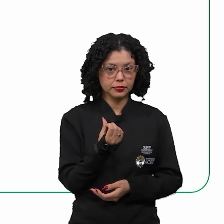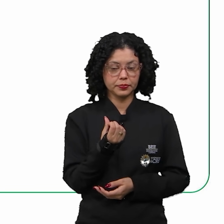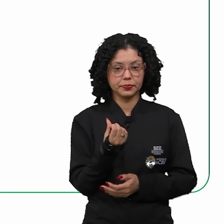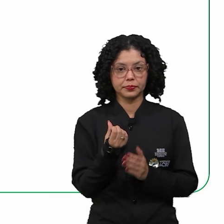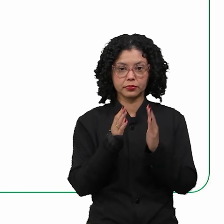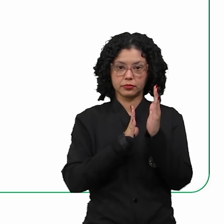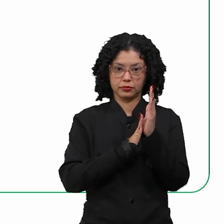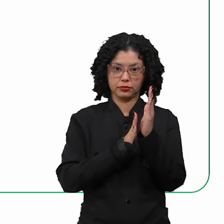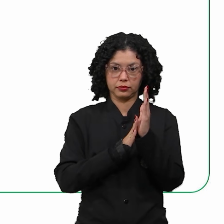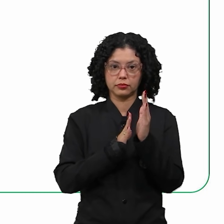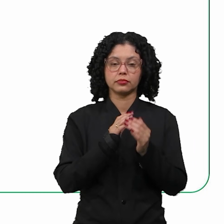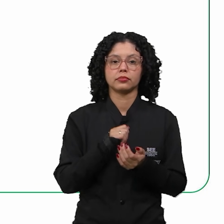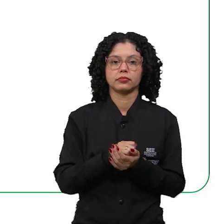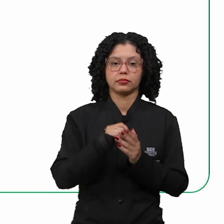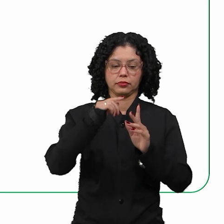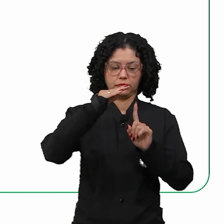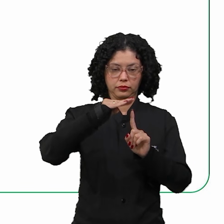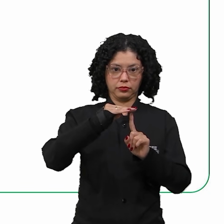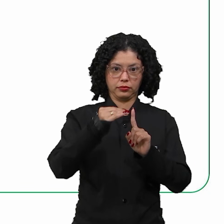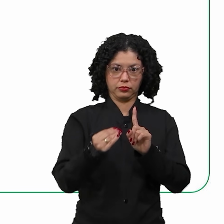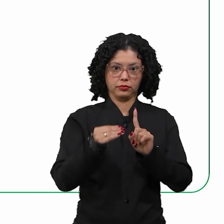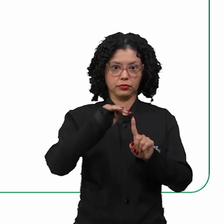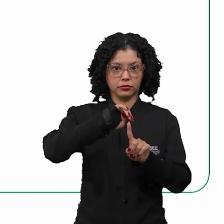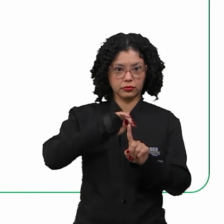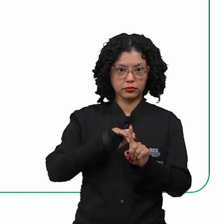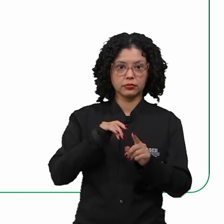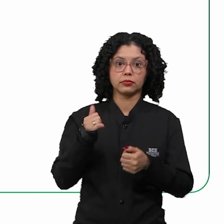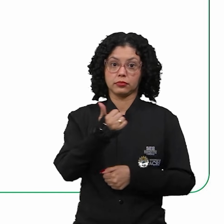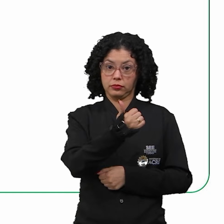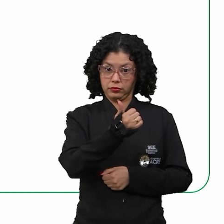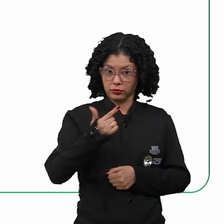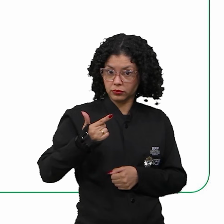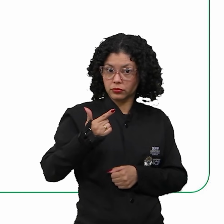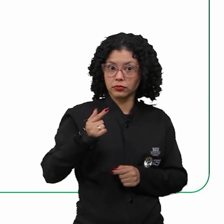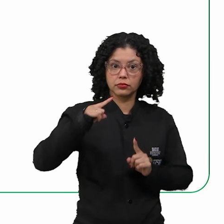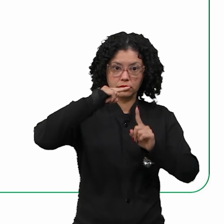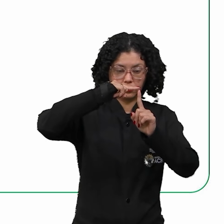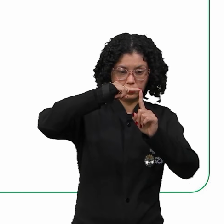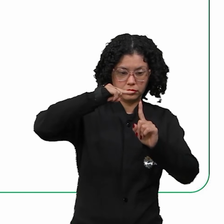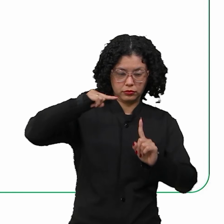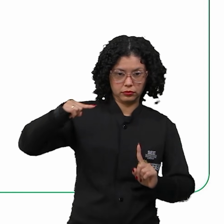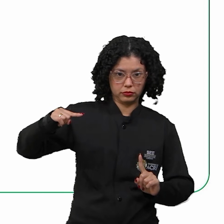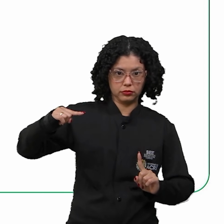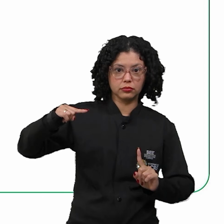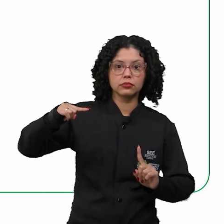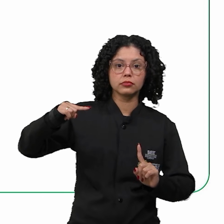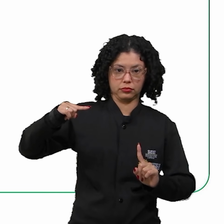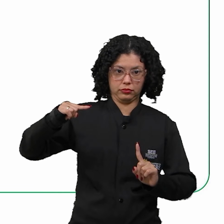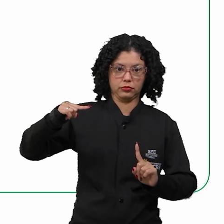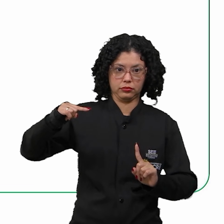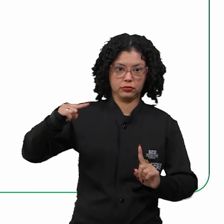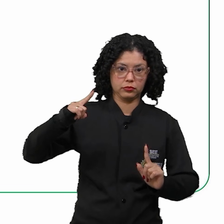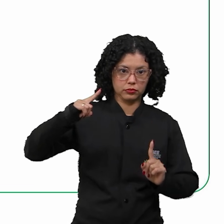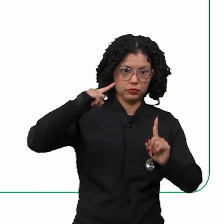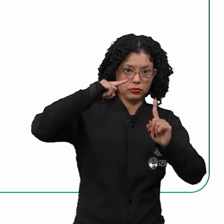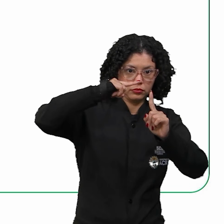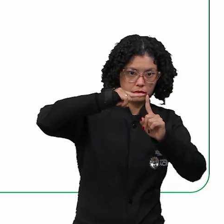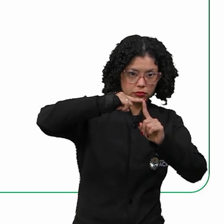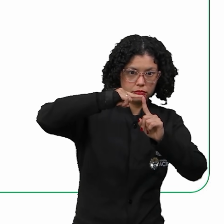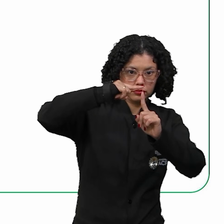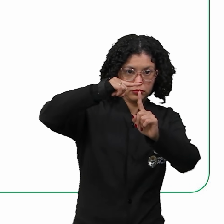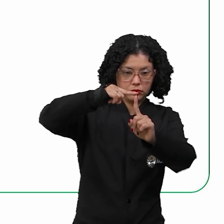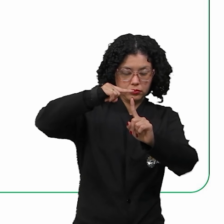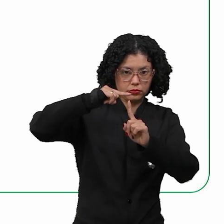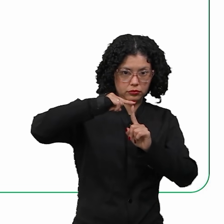Ele tem, nesse exemplo aqui, 12 arestas, que são essas linhas, e 8 vértices,